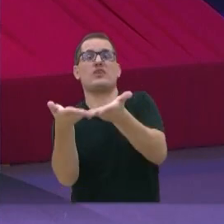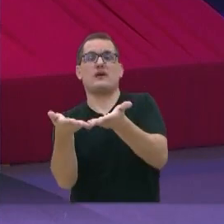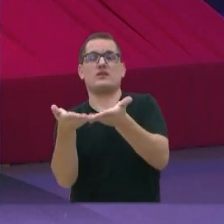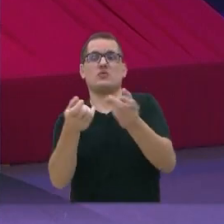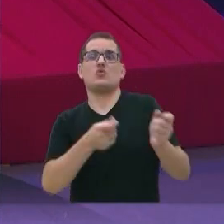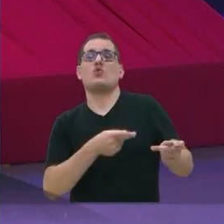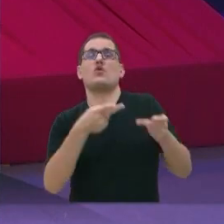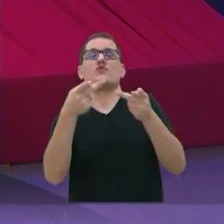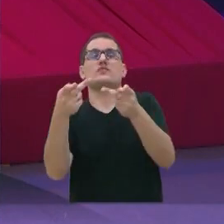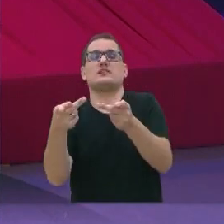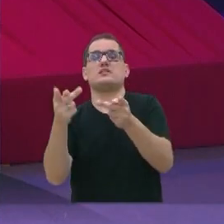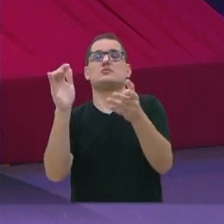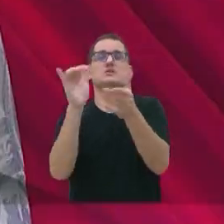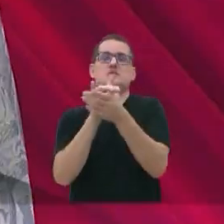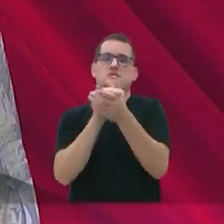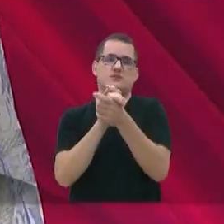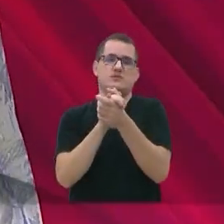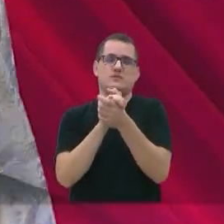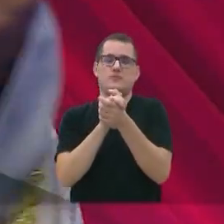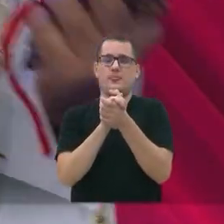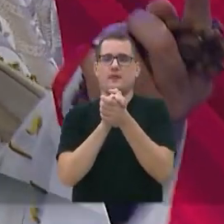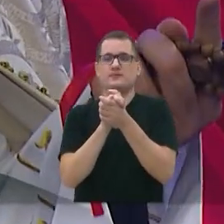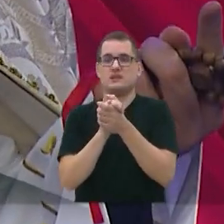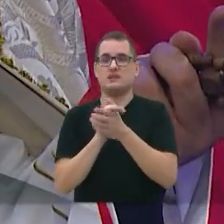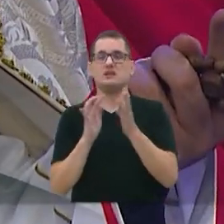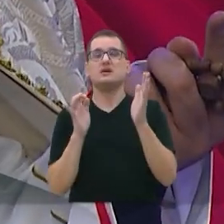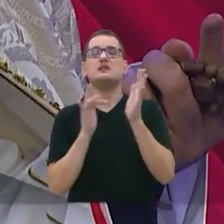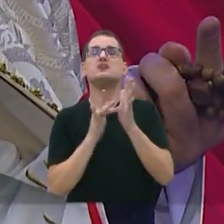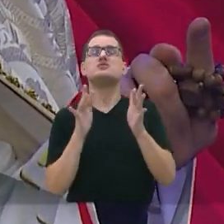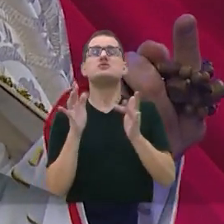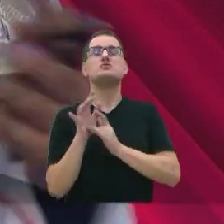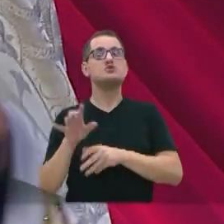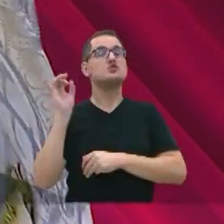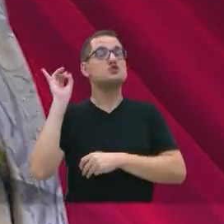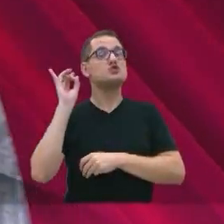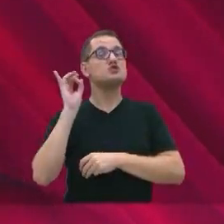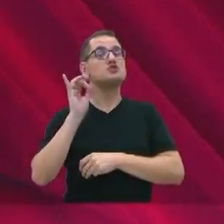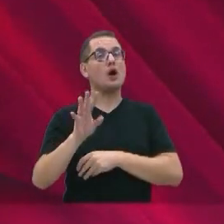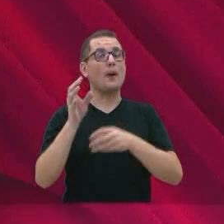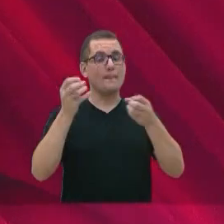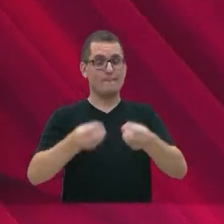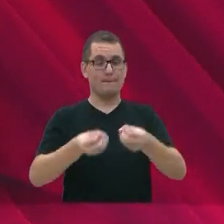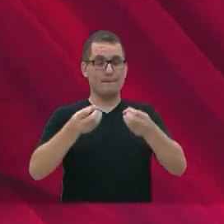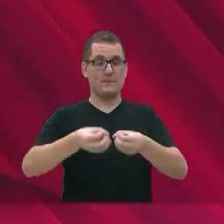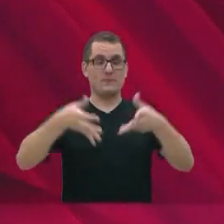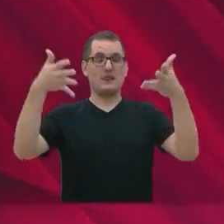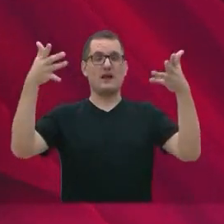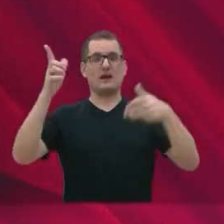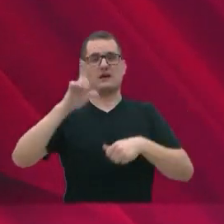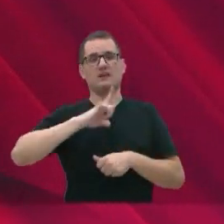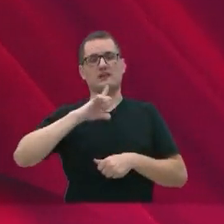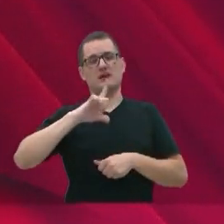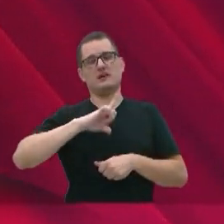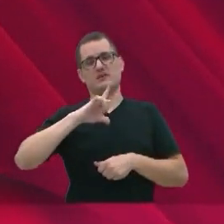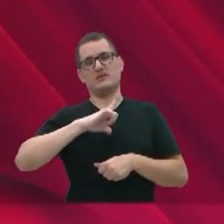casamento, e Jesus só fez milagres naquele casamento,